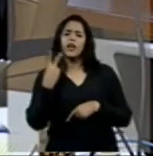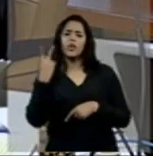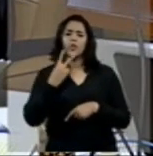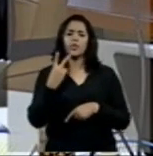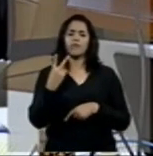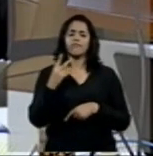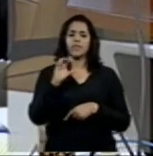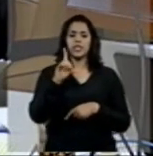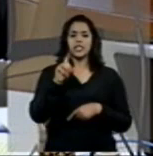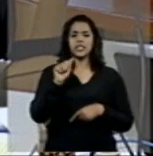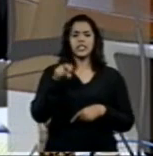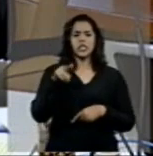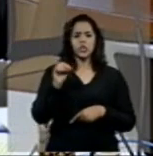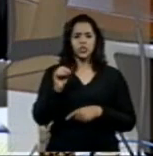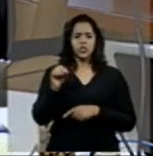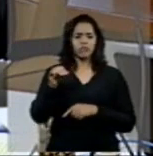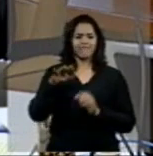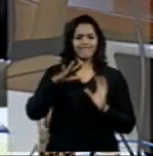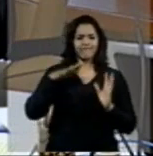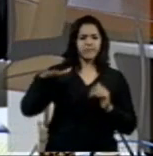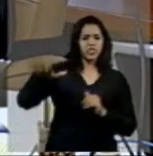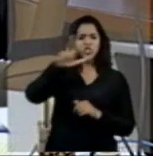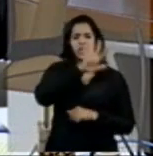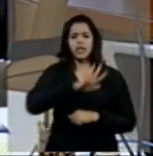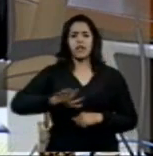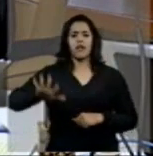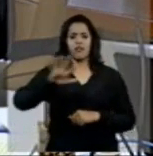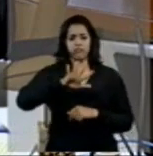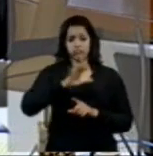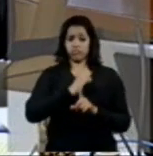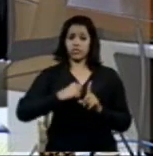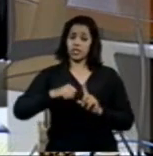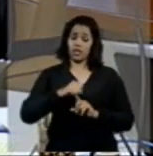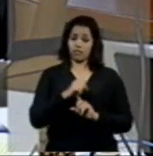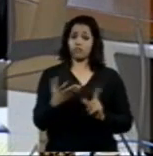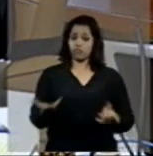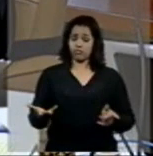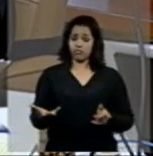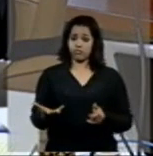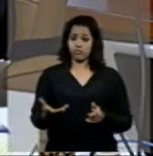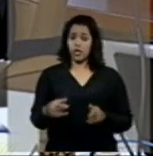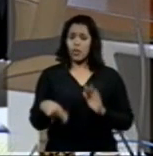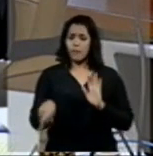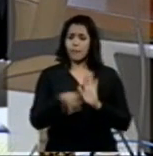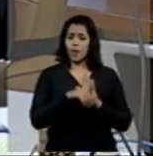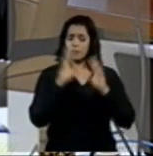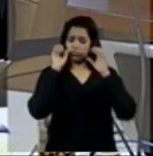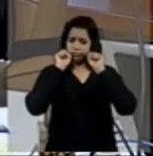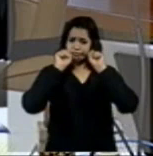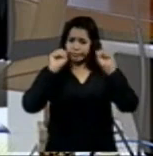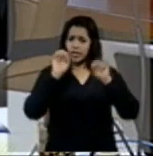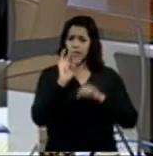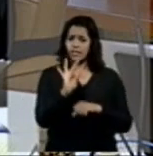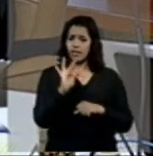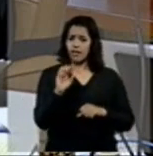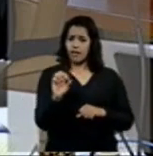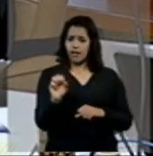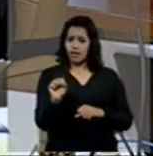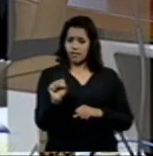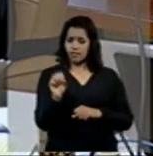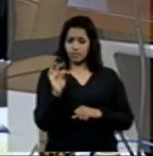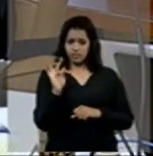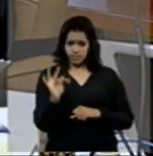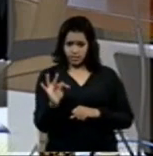dano moral coletivo que aparece nessa circunstância, o próprio Tribunal Superior do Trabalho